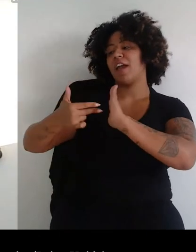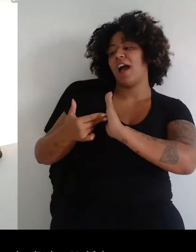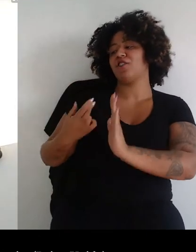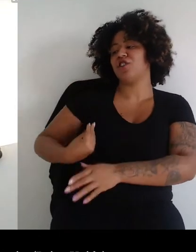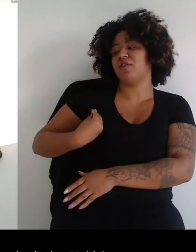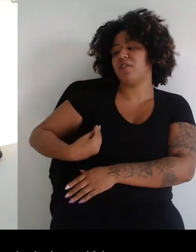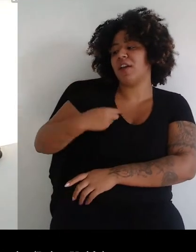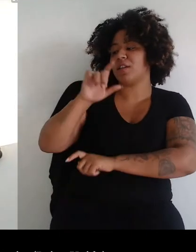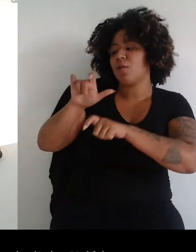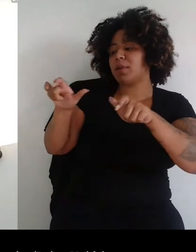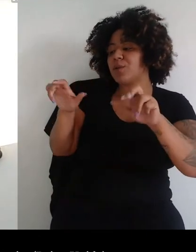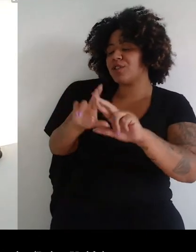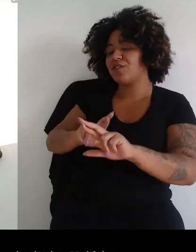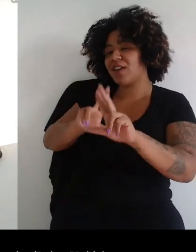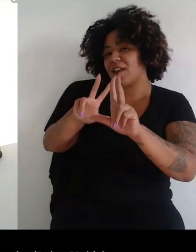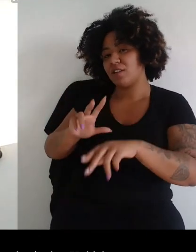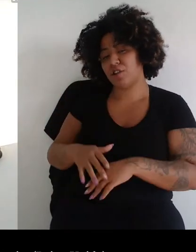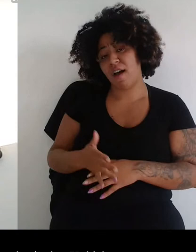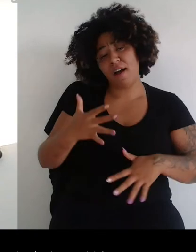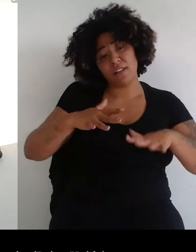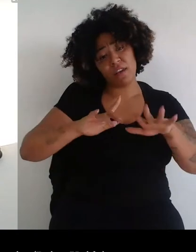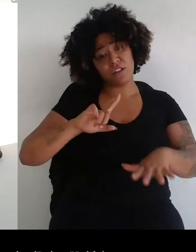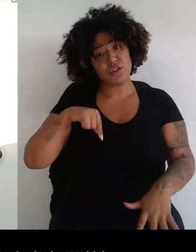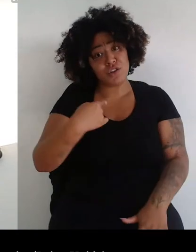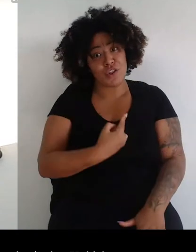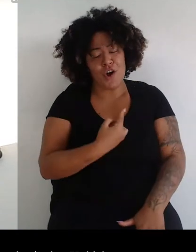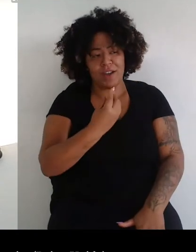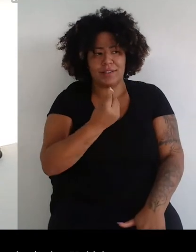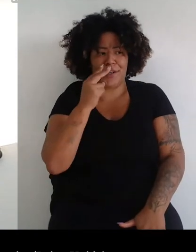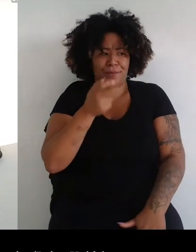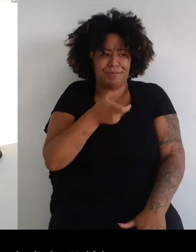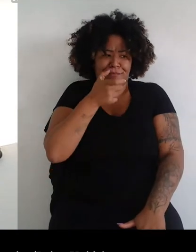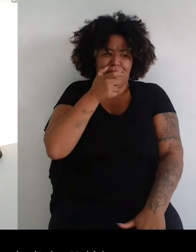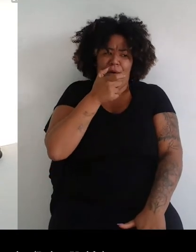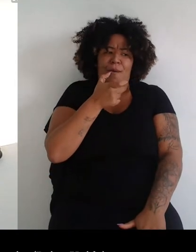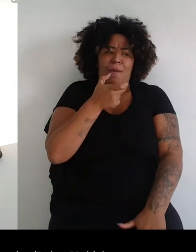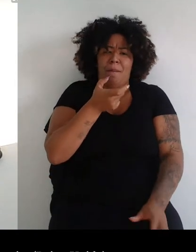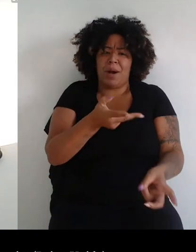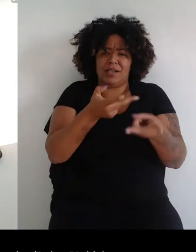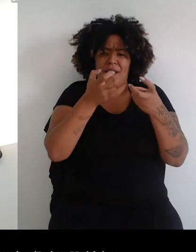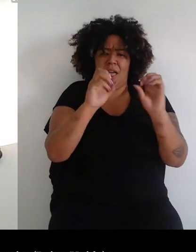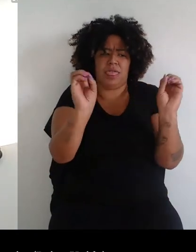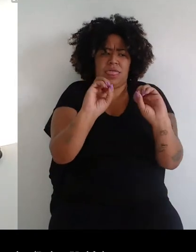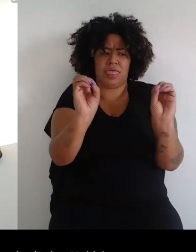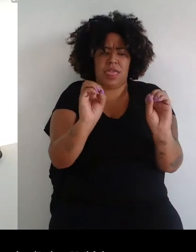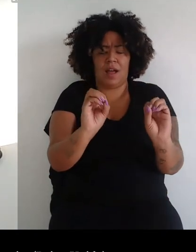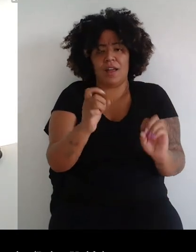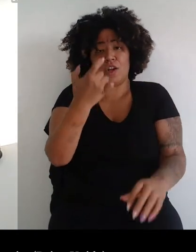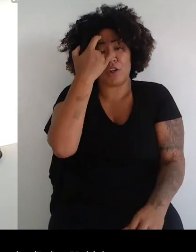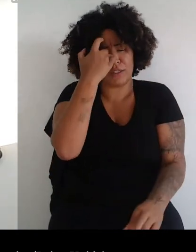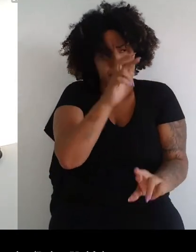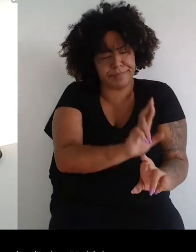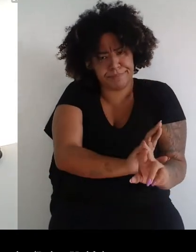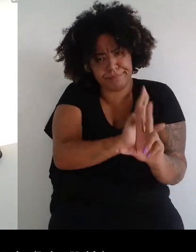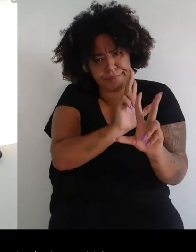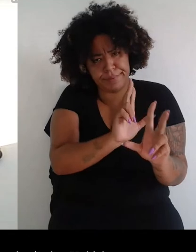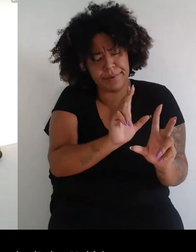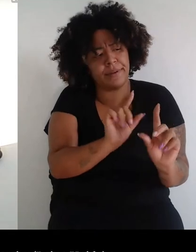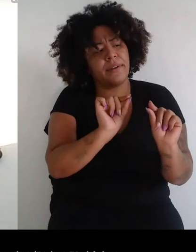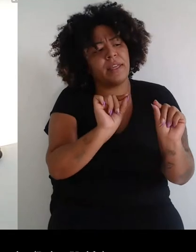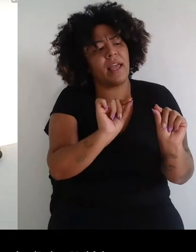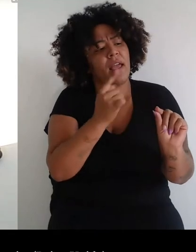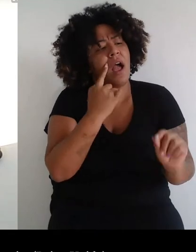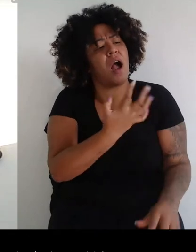Às vezes a gente perde isso de vista de pensa em categorias identitárias quem se identifica como isso